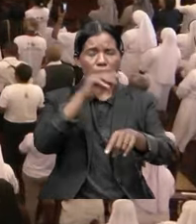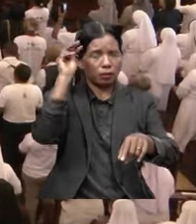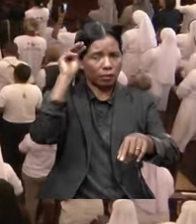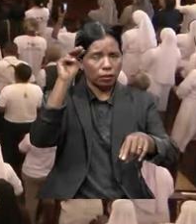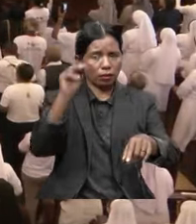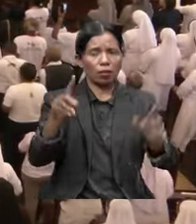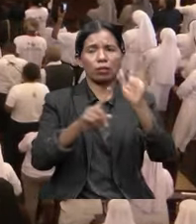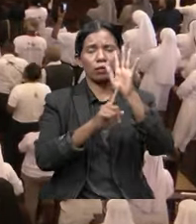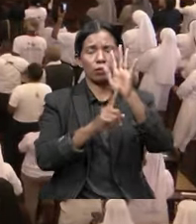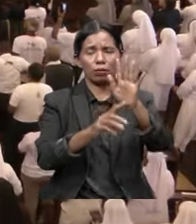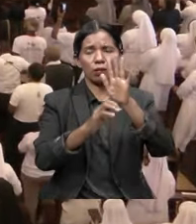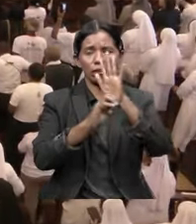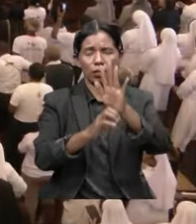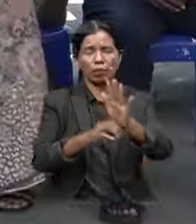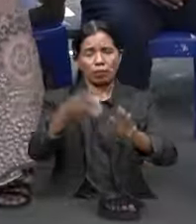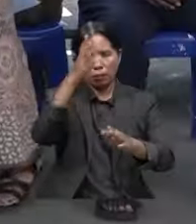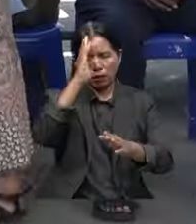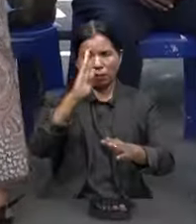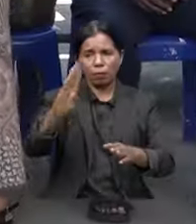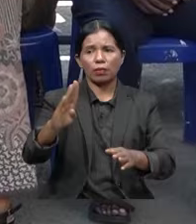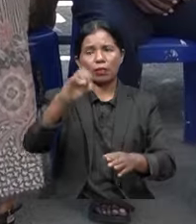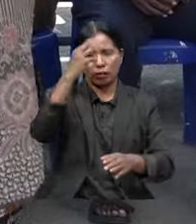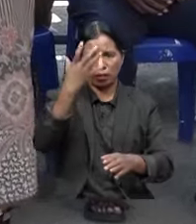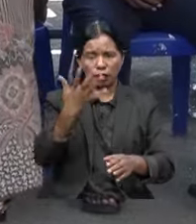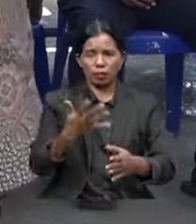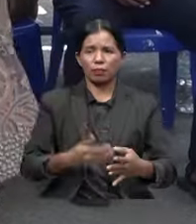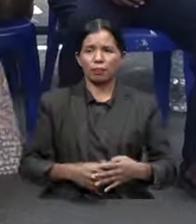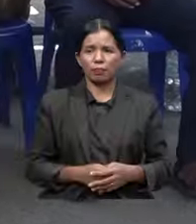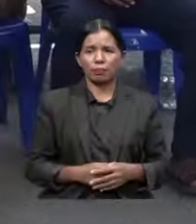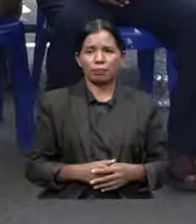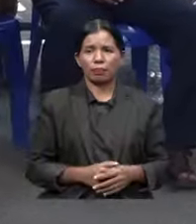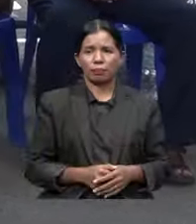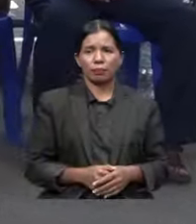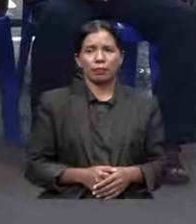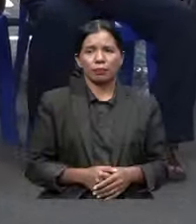sai sinal ba maromba nia misericórdia. Mateus Romário, Marito da Costa, Ziemen.